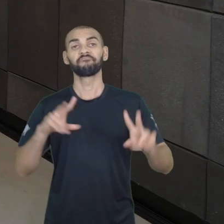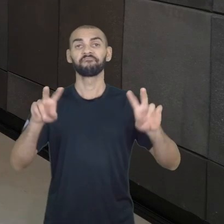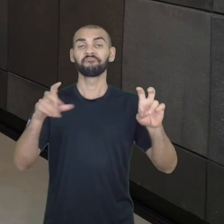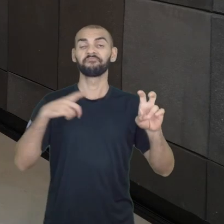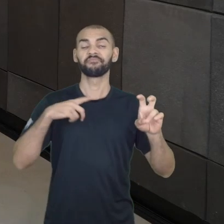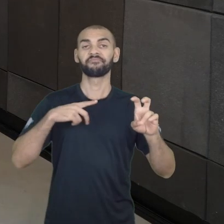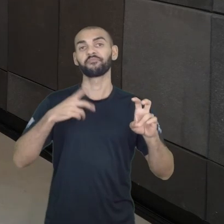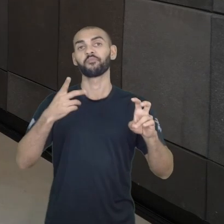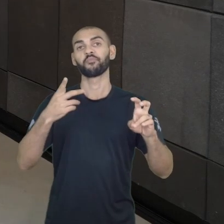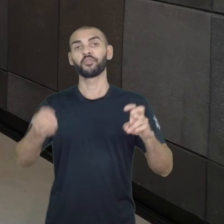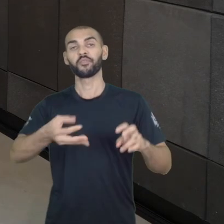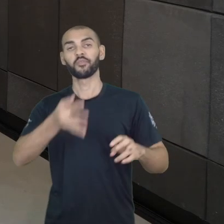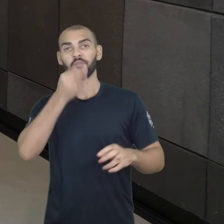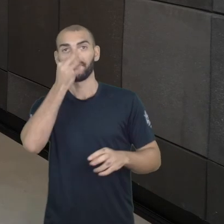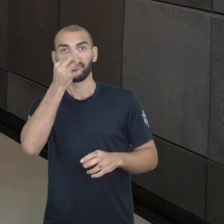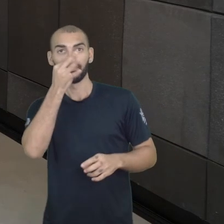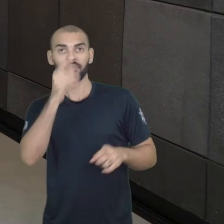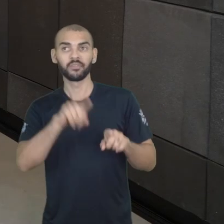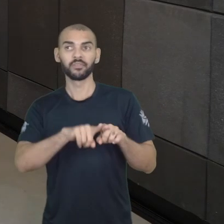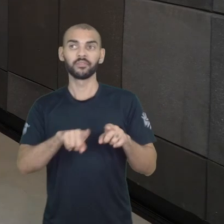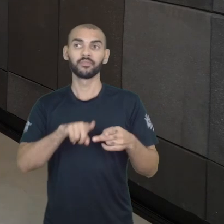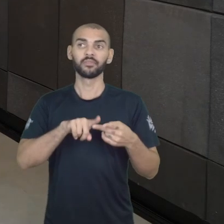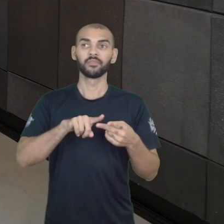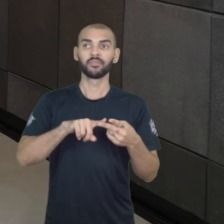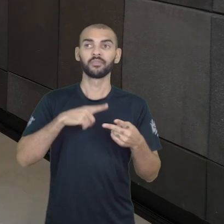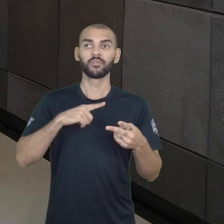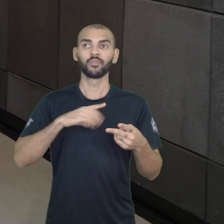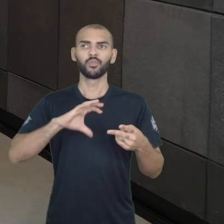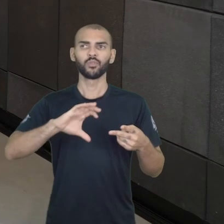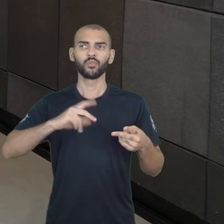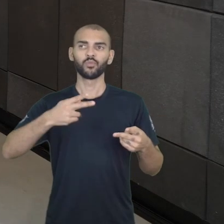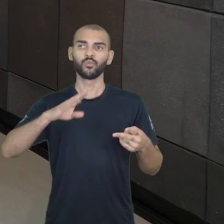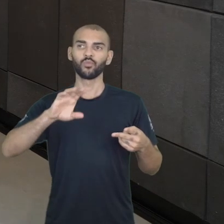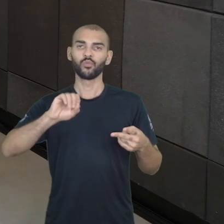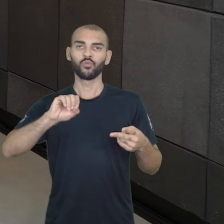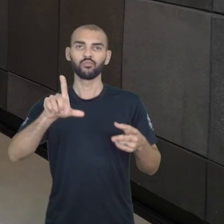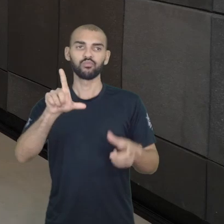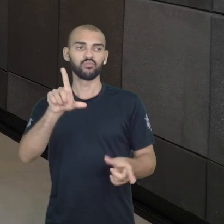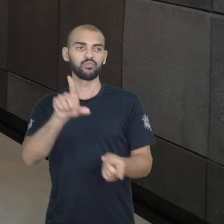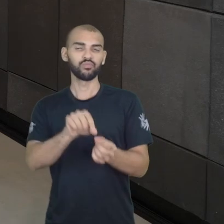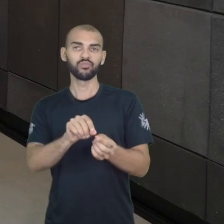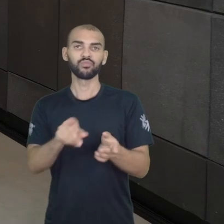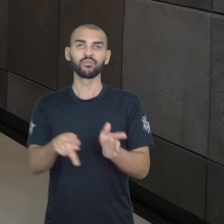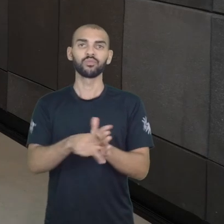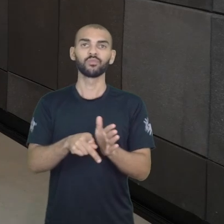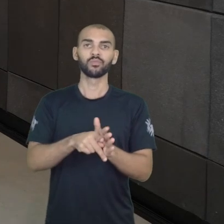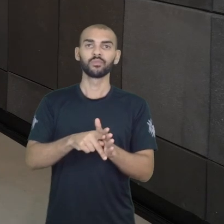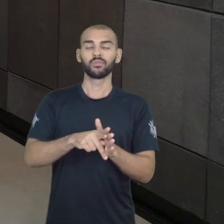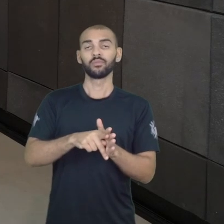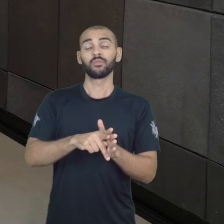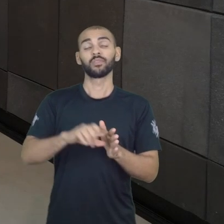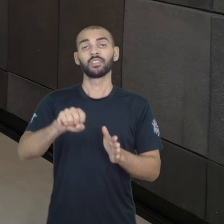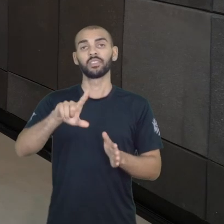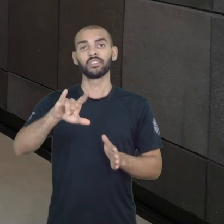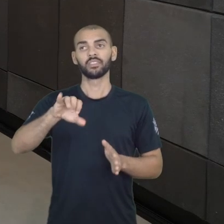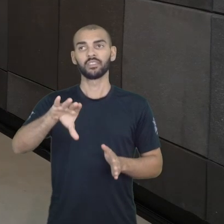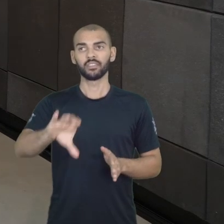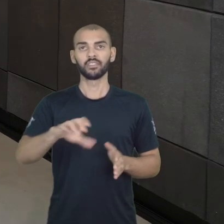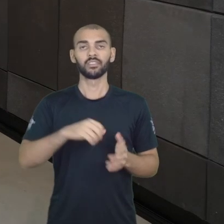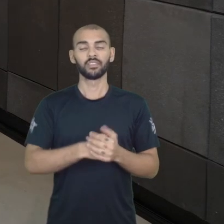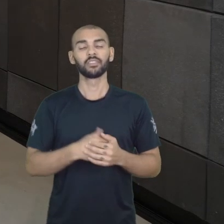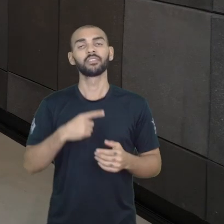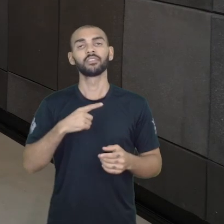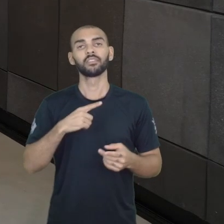Lançada a jornada Nova Primavera 2024, Copom reduz ritmo de cortes na taxa Selic. Câmara dos